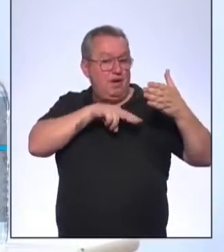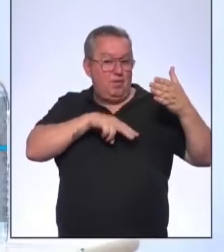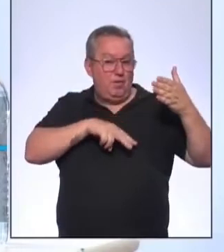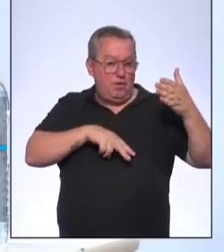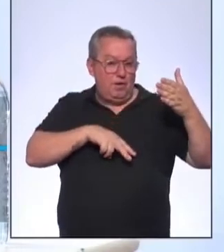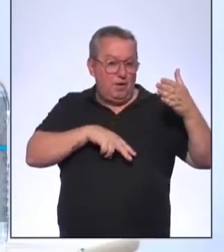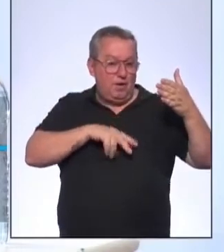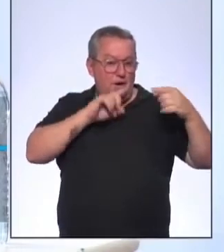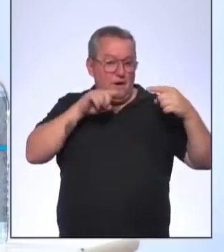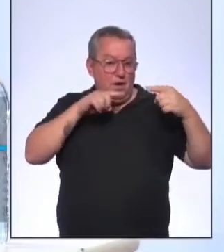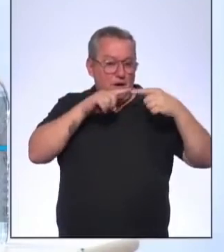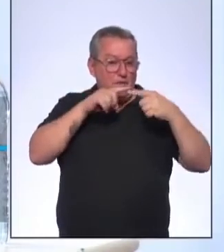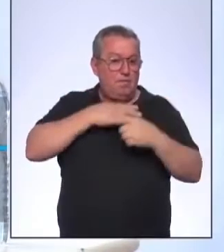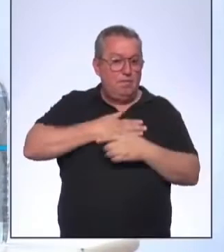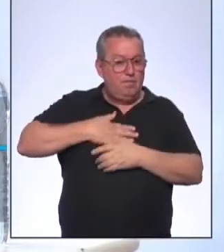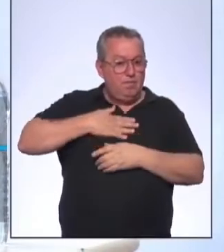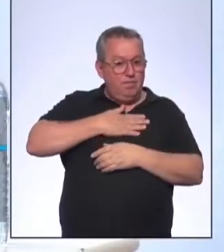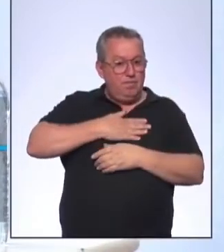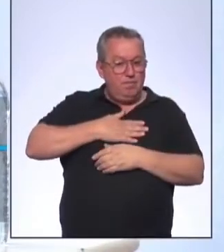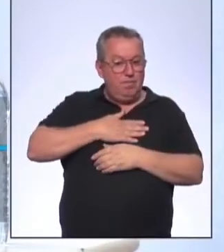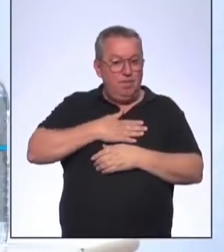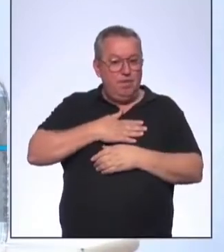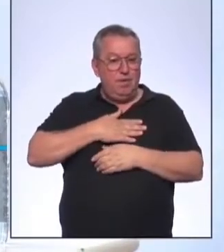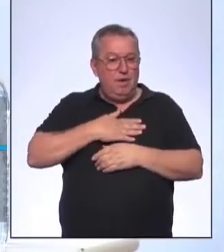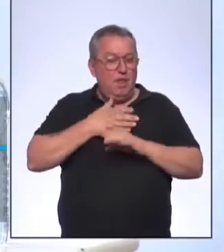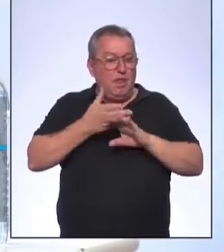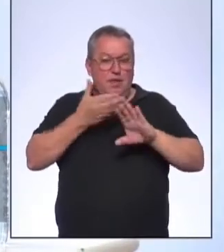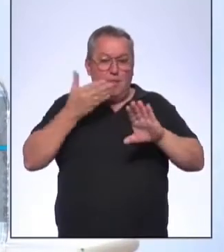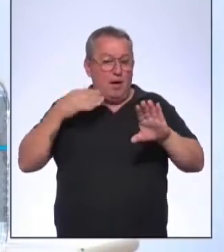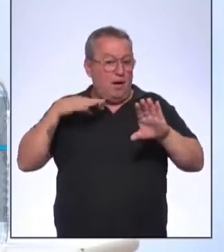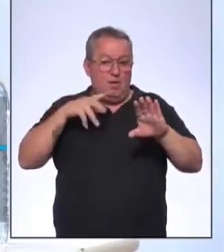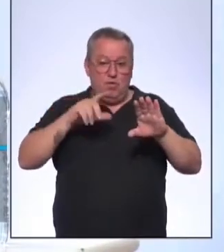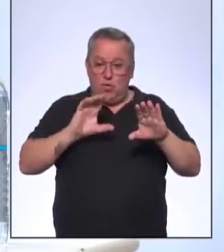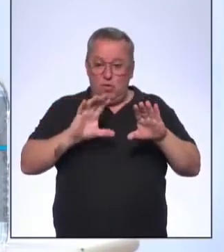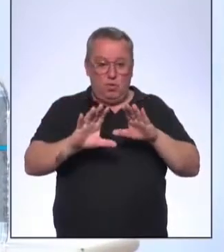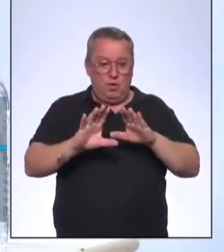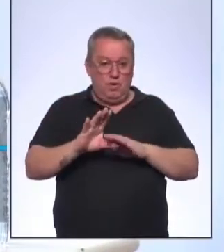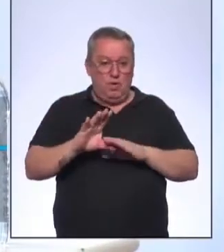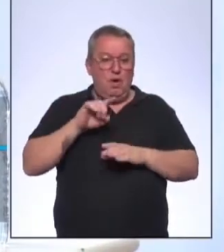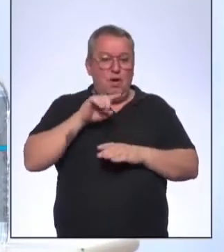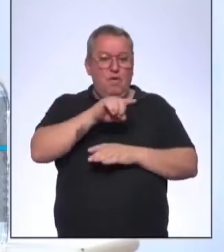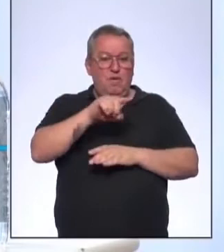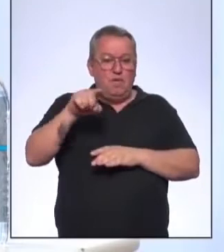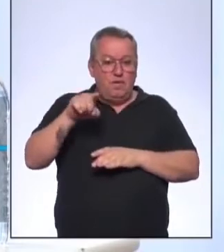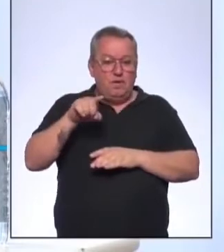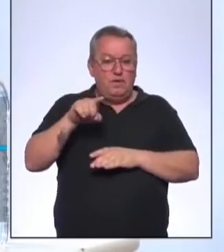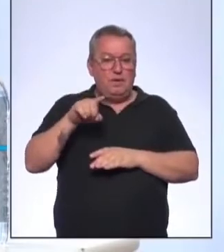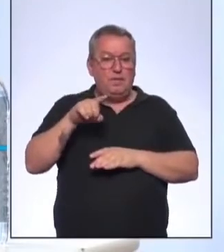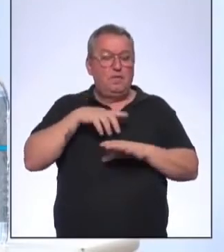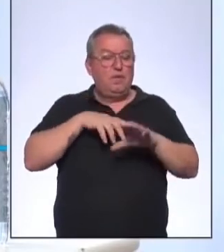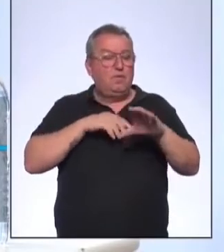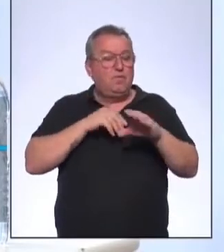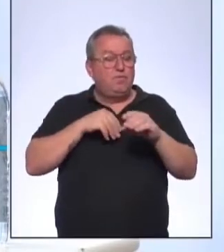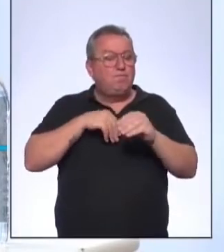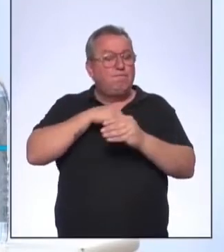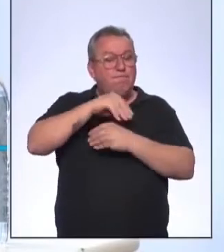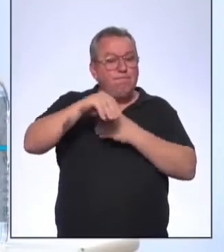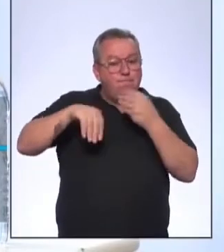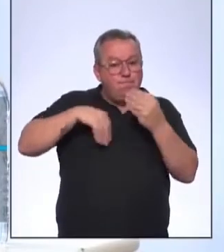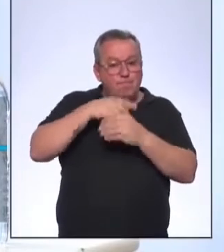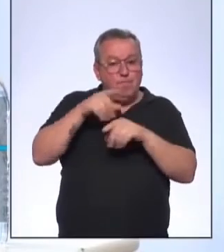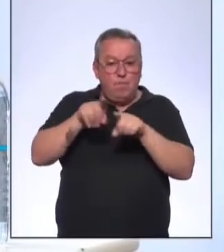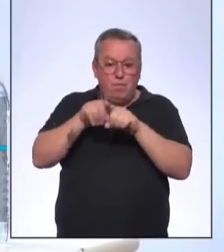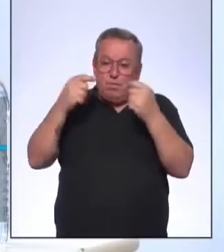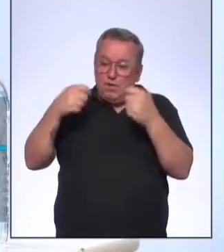né então a leitura prazerosa tá distante de tudo isso né É você ali ao seu envolvimento e as outras